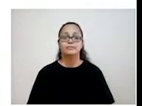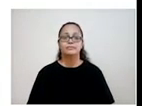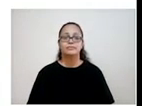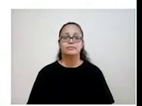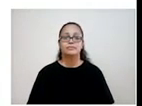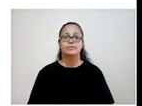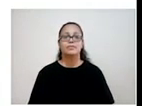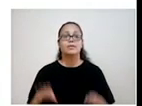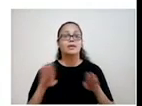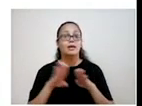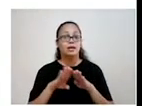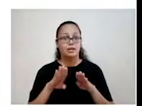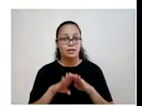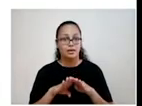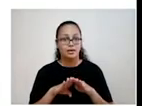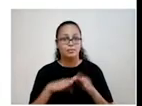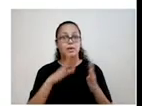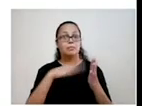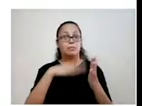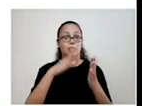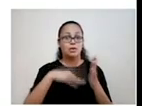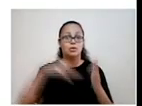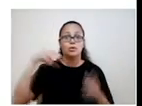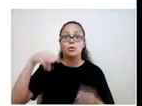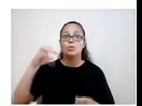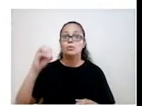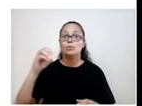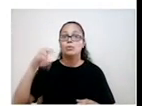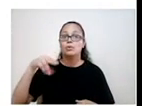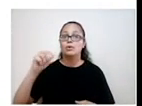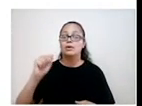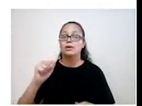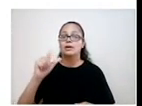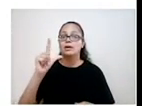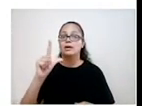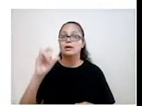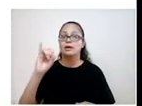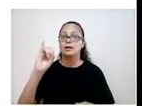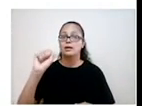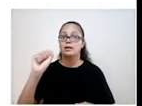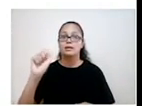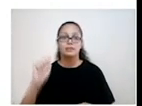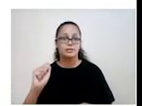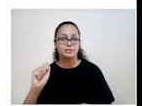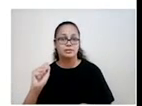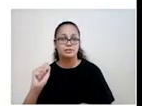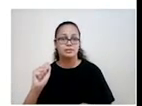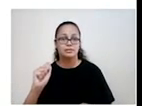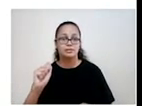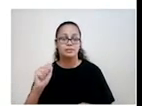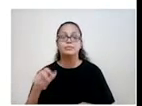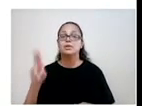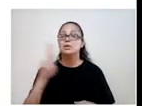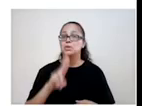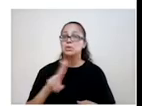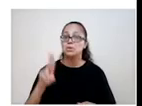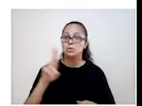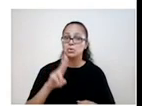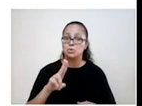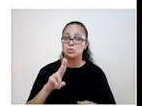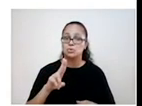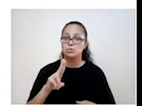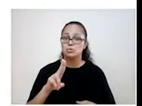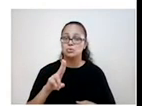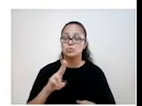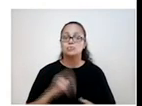Além da Mona Lisa, obra na qual ele usou técnicas de perspectiva, o esfumato, luz e sombra, que já vimos